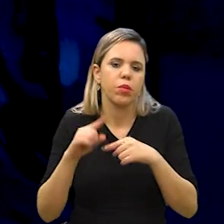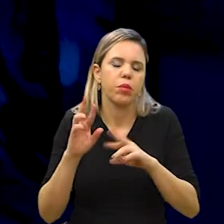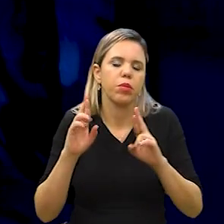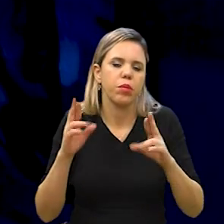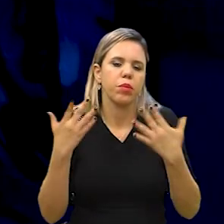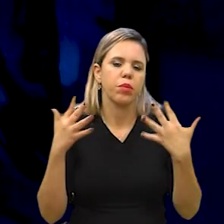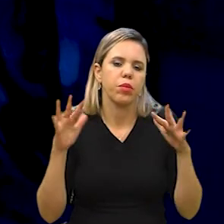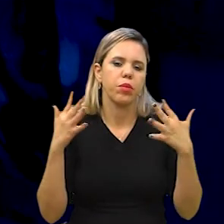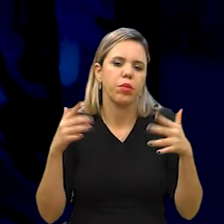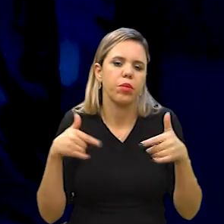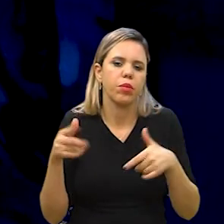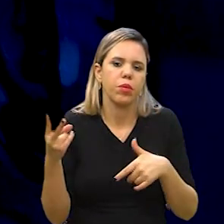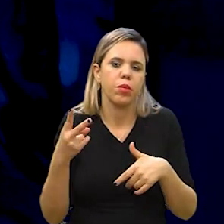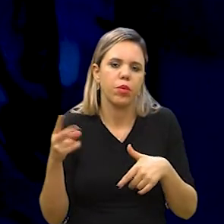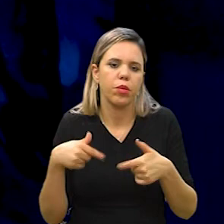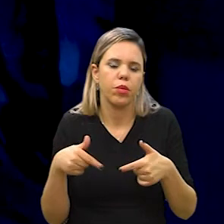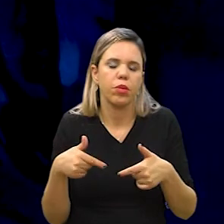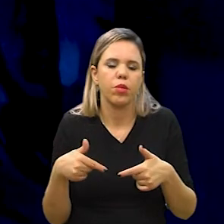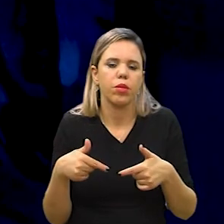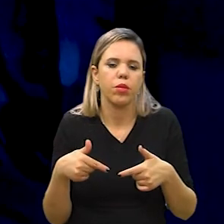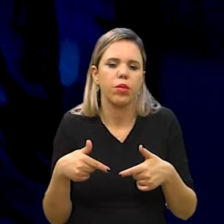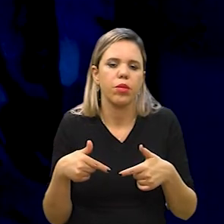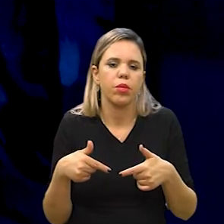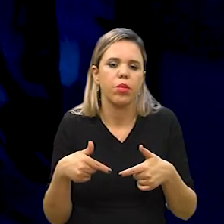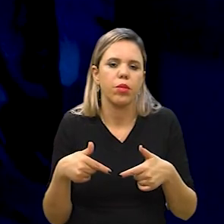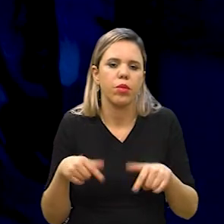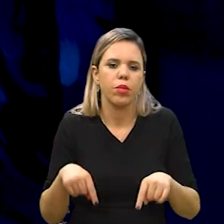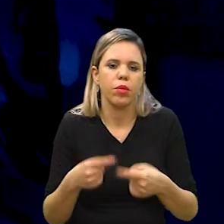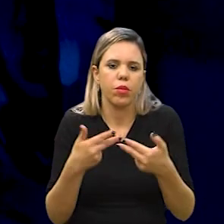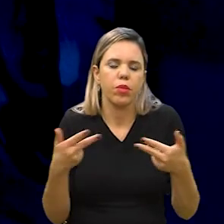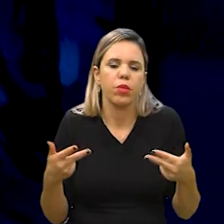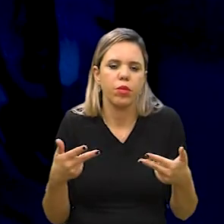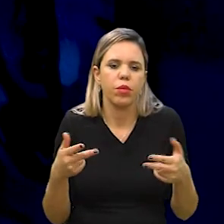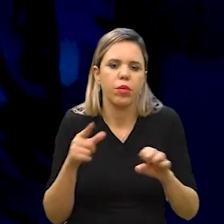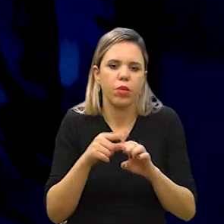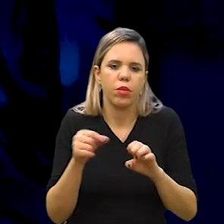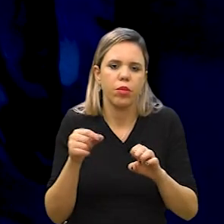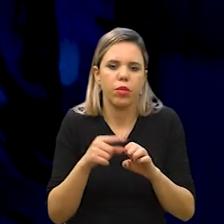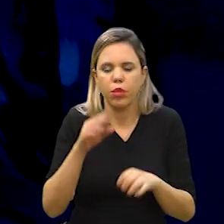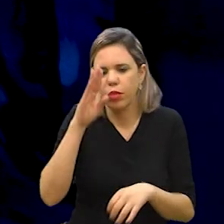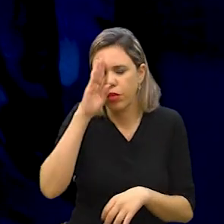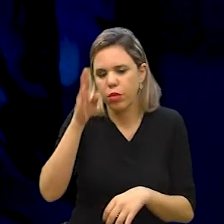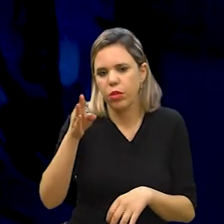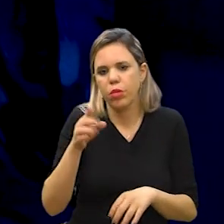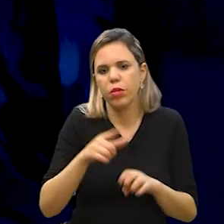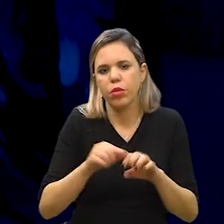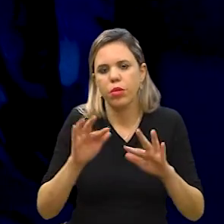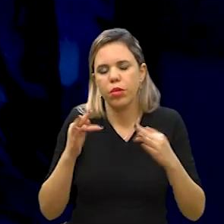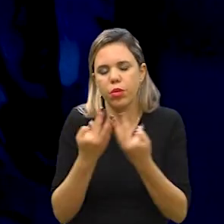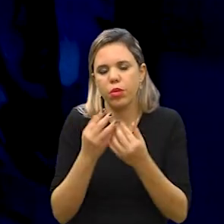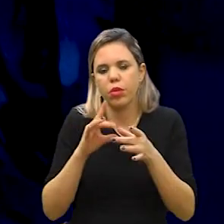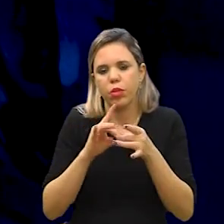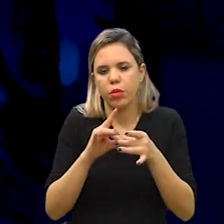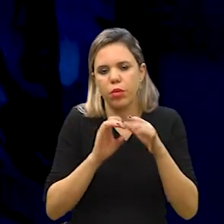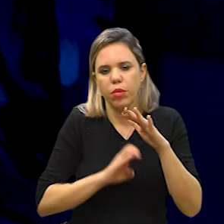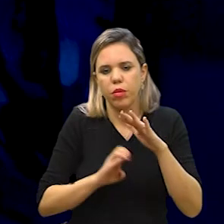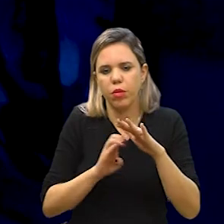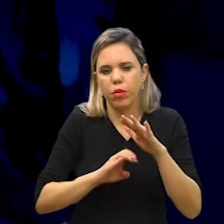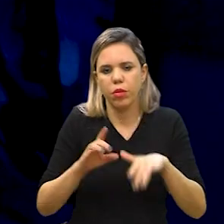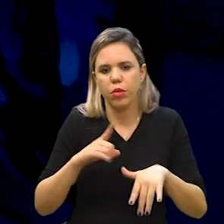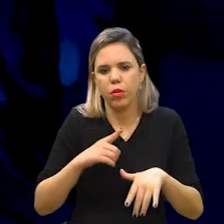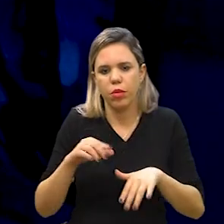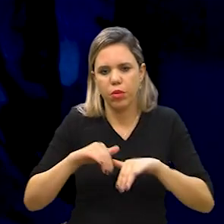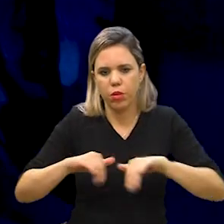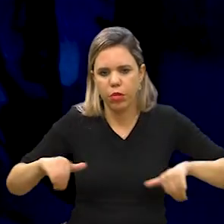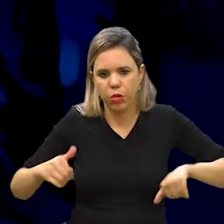vento em popa. Parabéns pela iniciativa de vocês e pelos tantos desafios que é empreender, principalmente empreender em família,